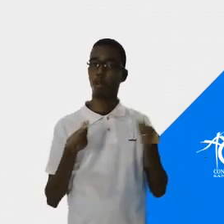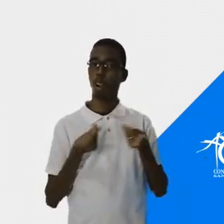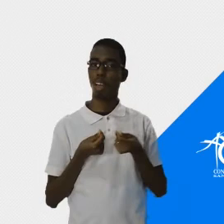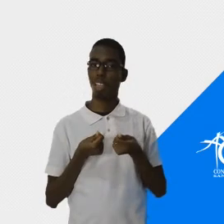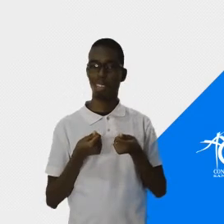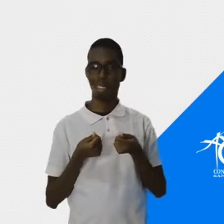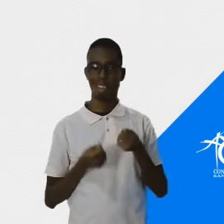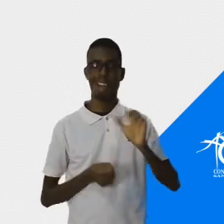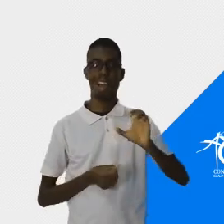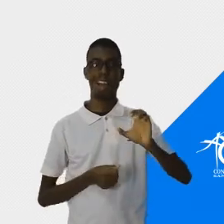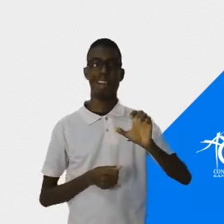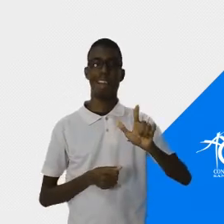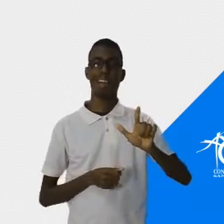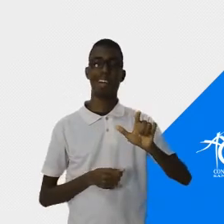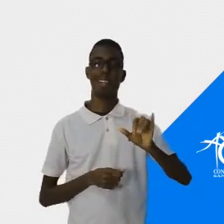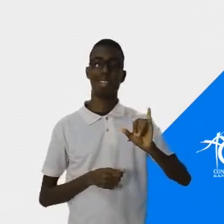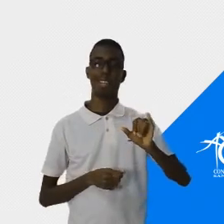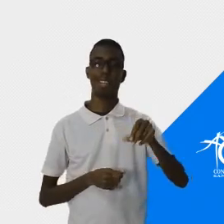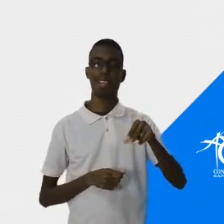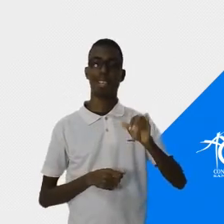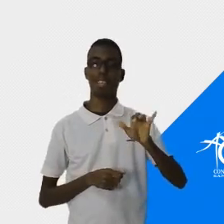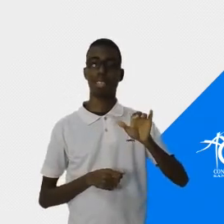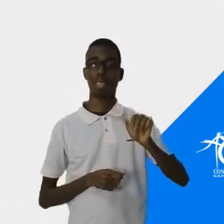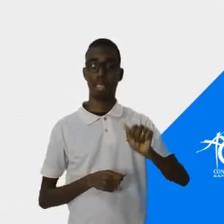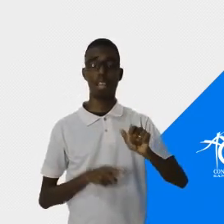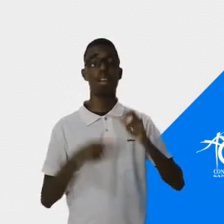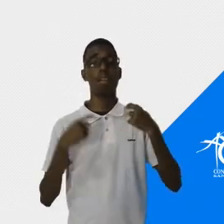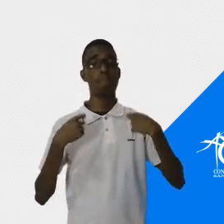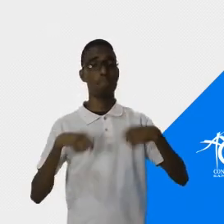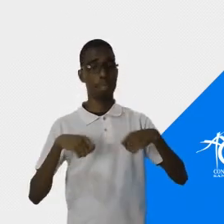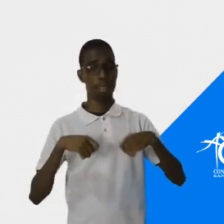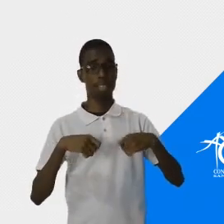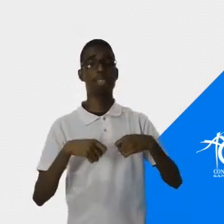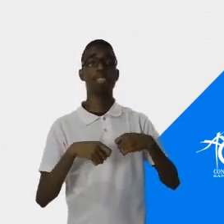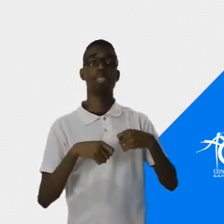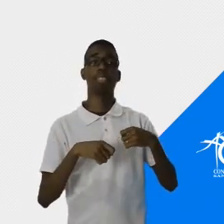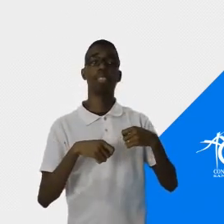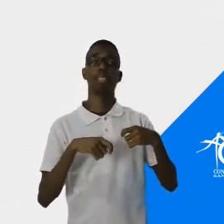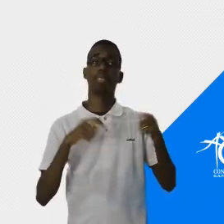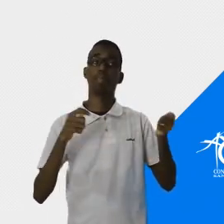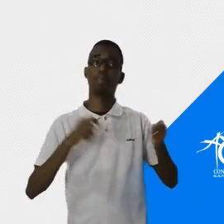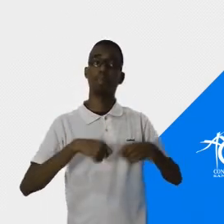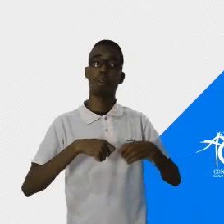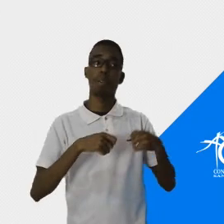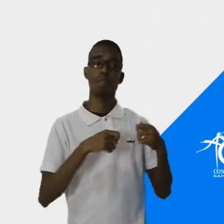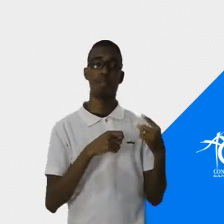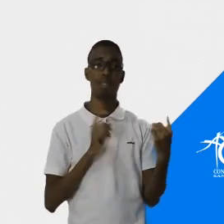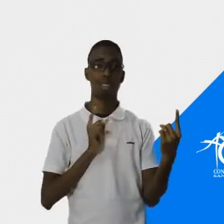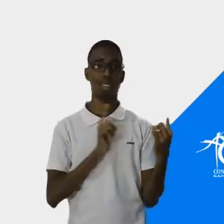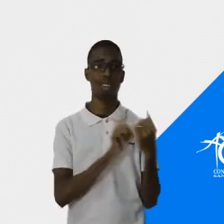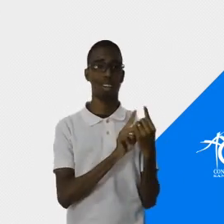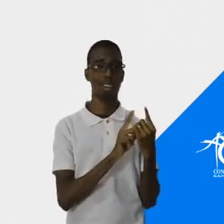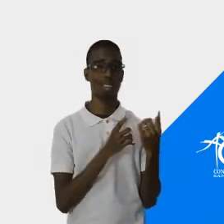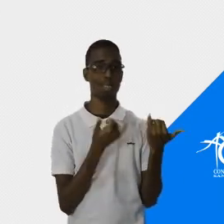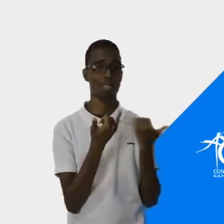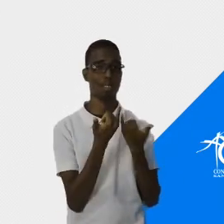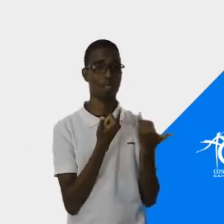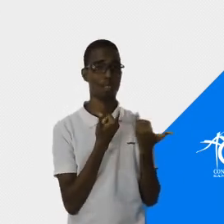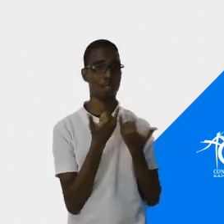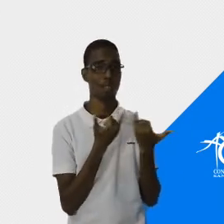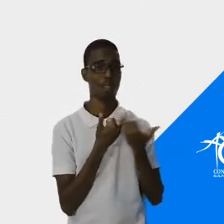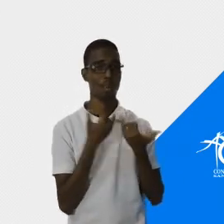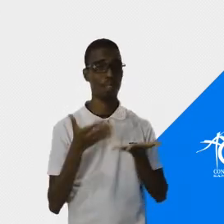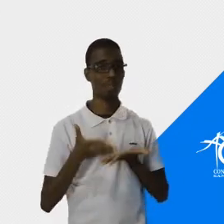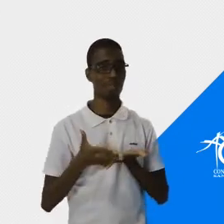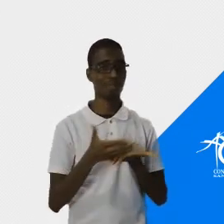precisa aumentar a capacidade de interação clínica para coletar informações. E isso não é somente com aplicação coletiva de testes